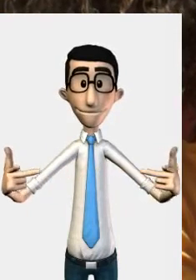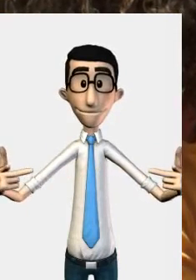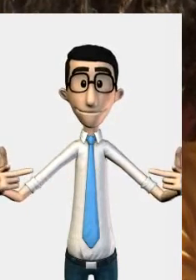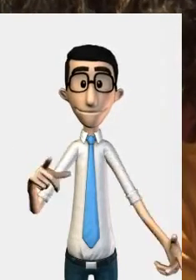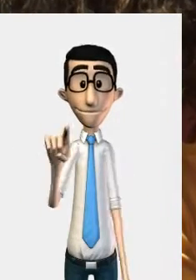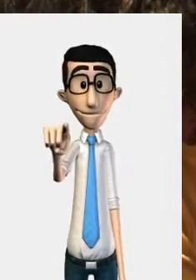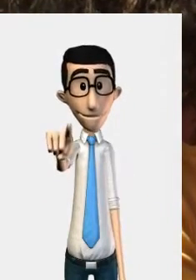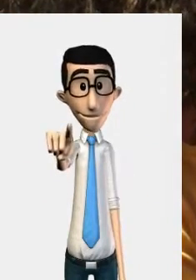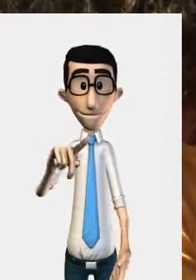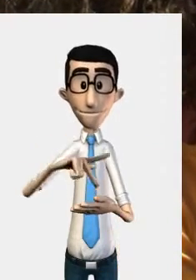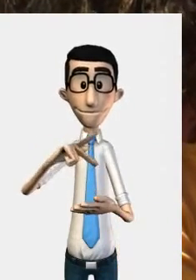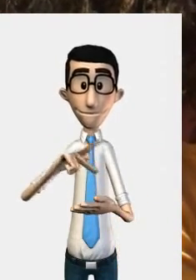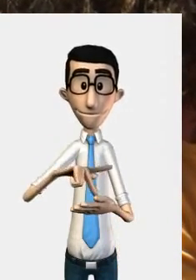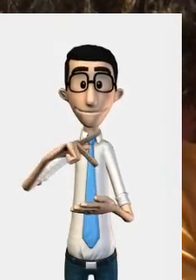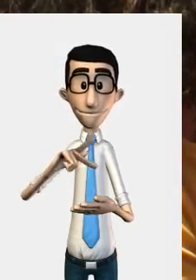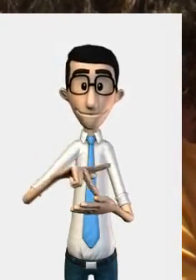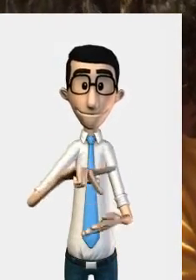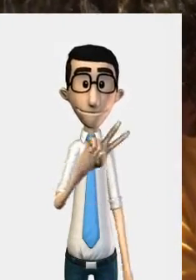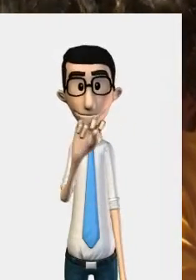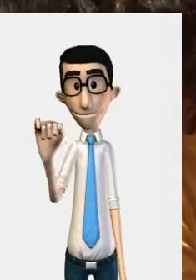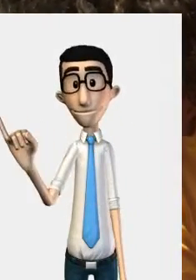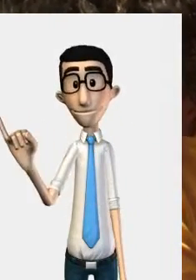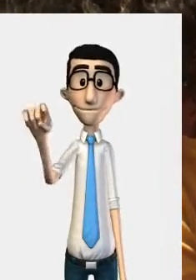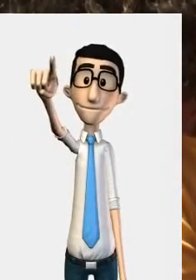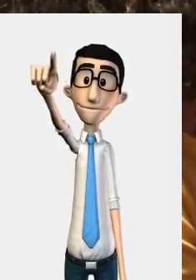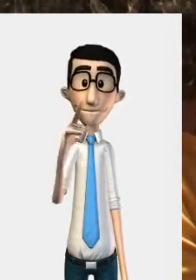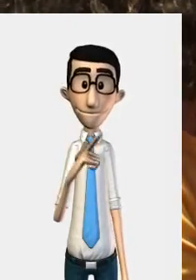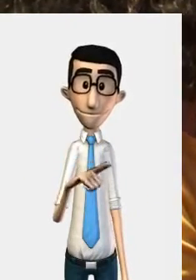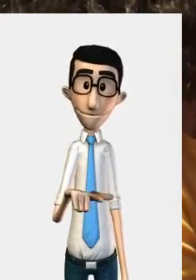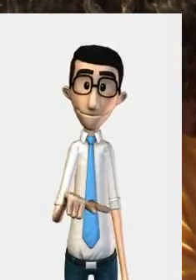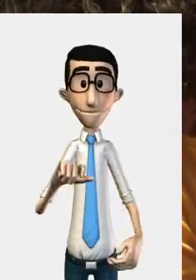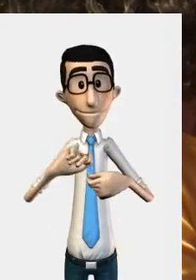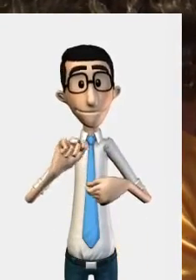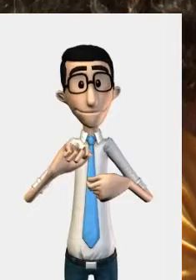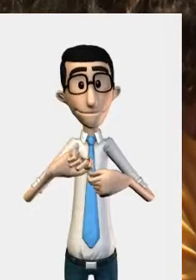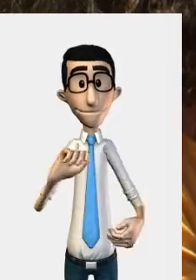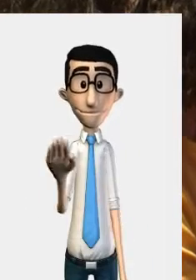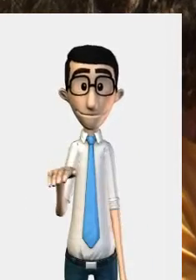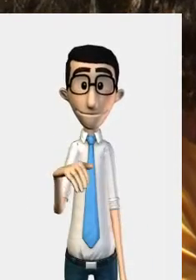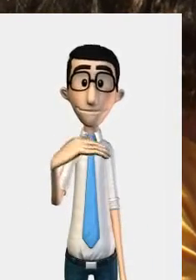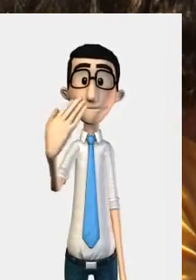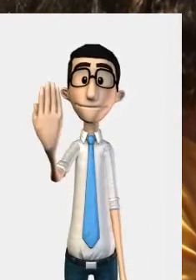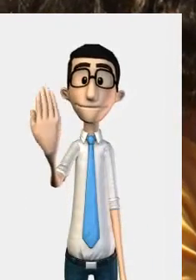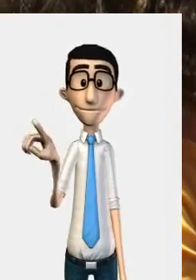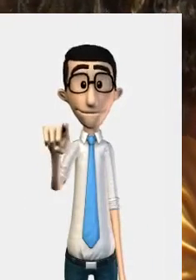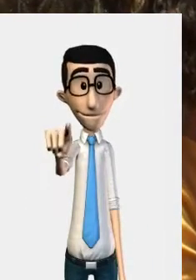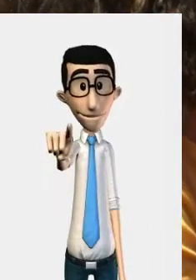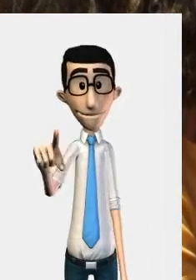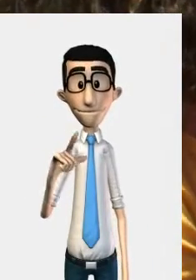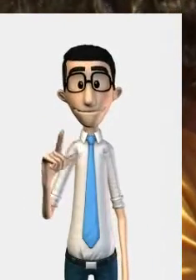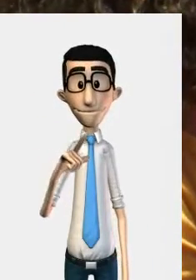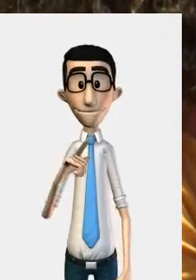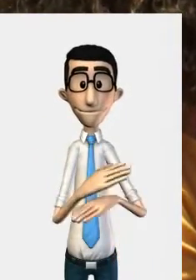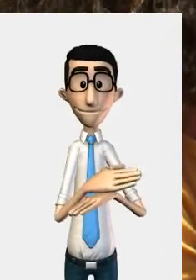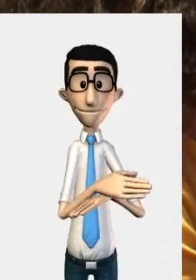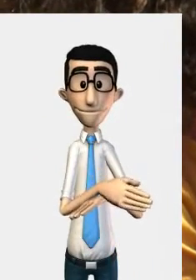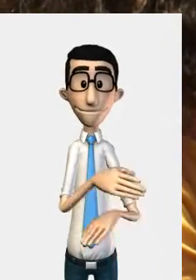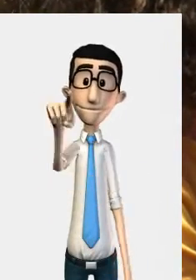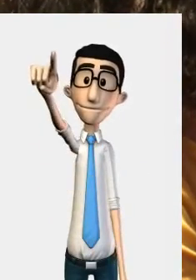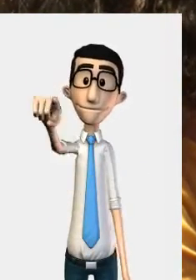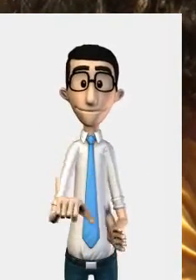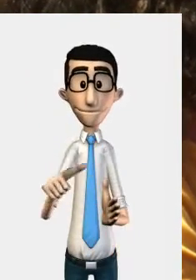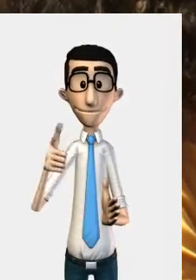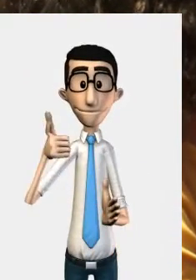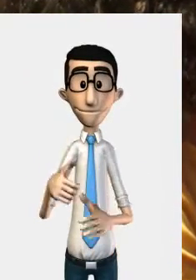possa responder. Então assim, a gente vê com bons olhos agora. Claro, a gente precisa desenvolver novas